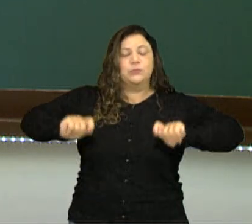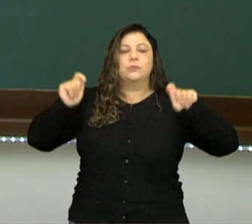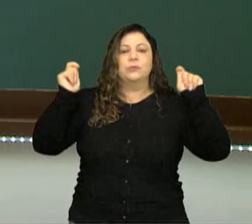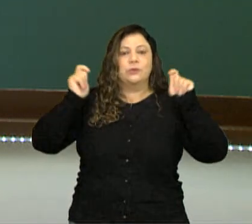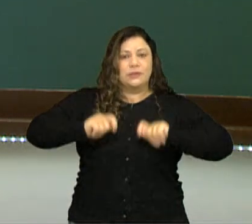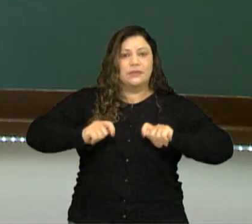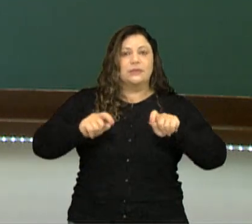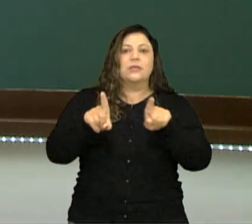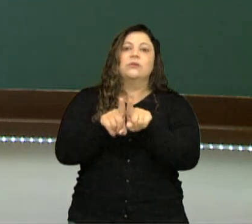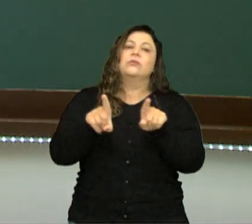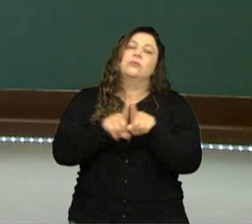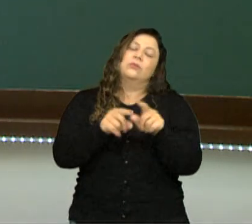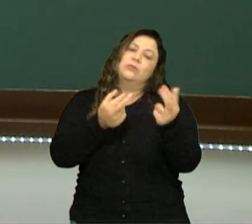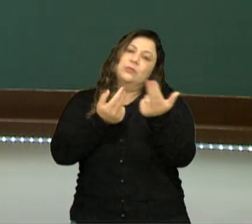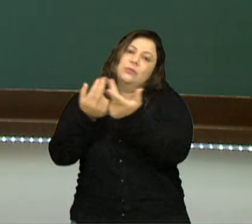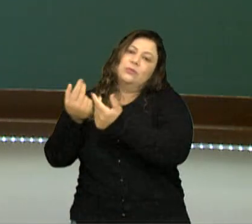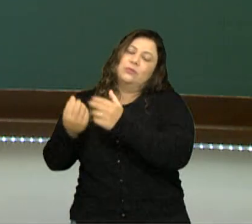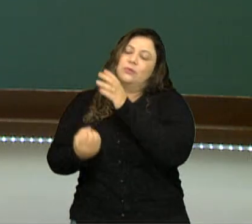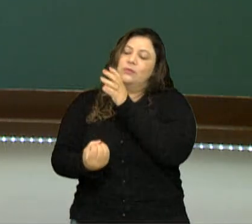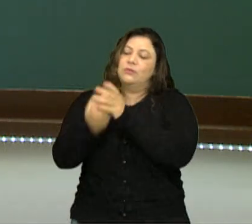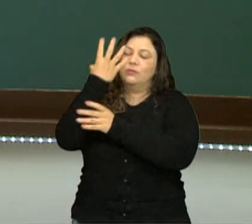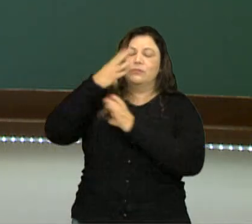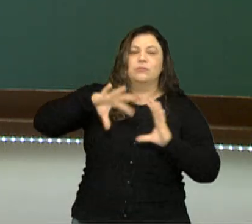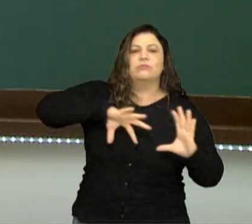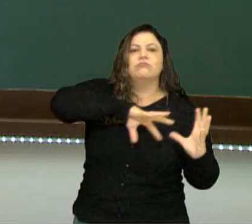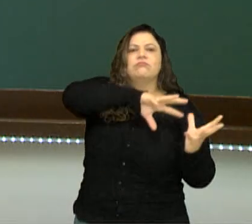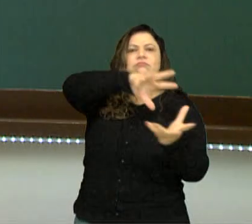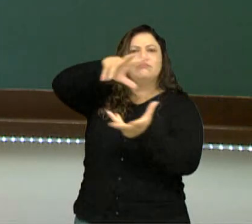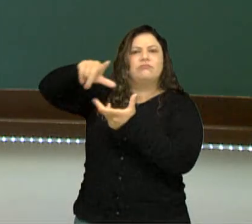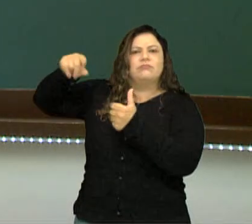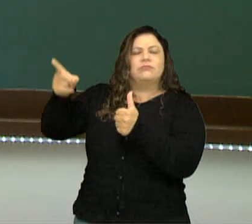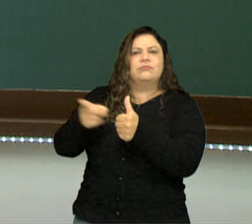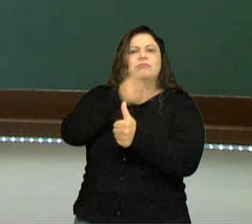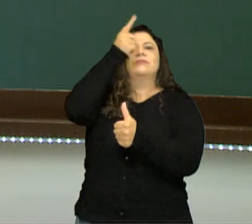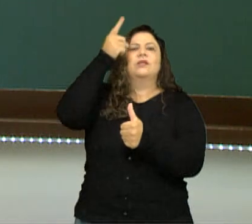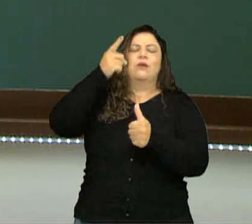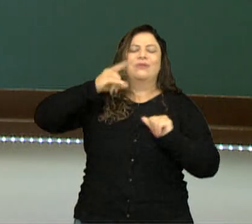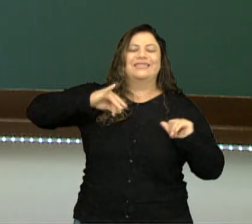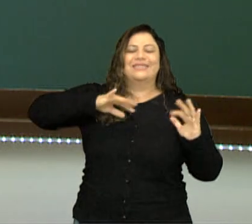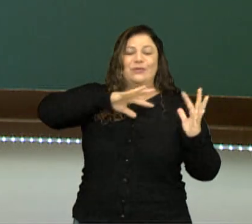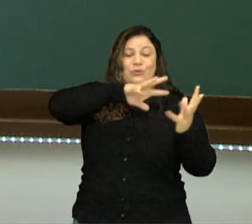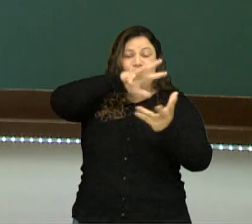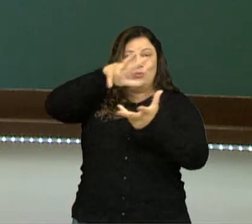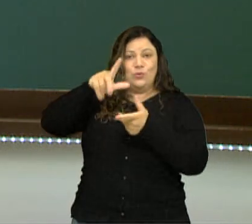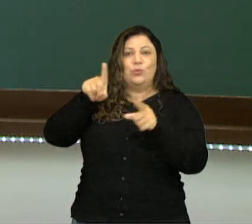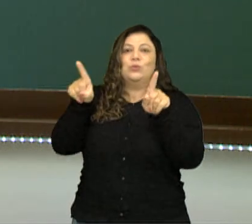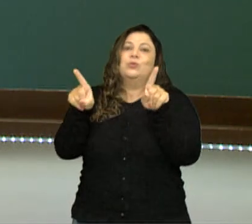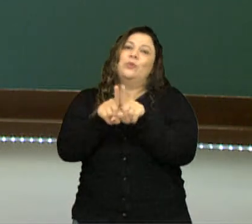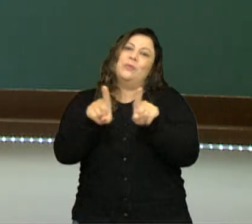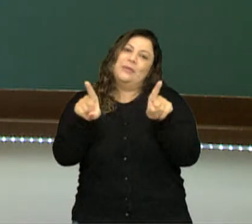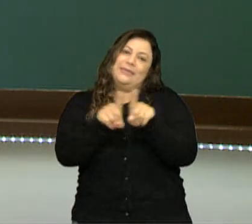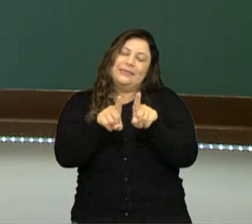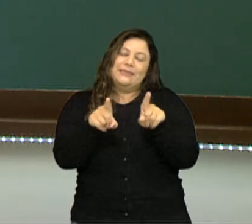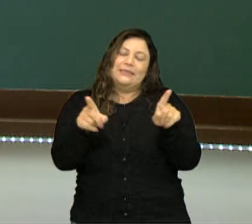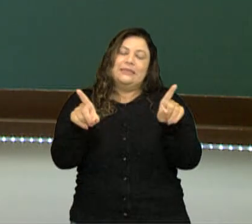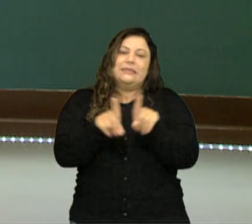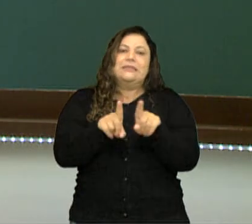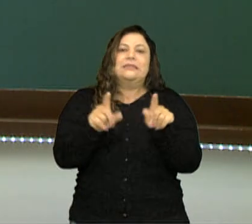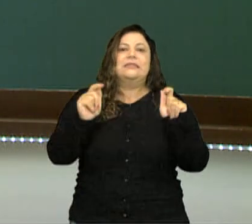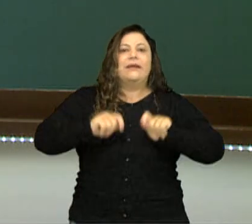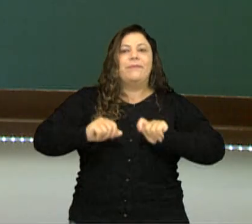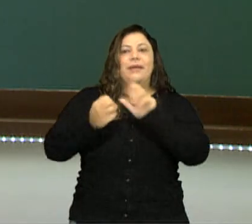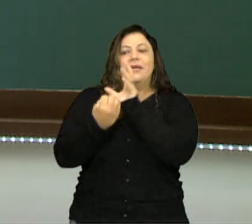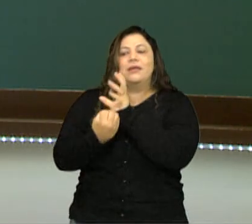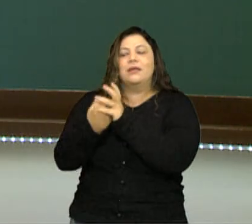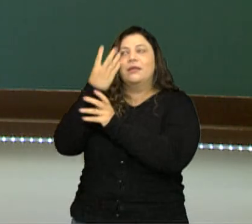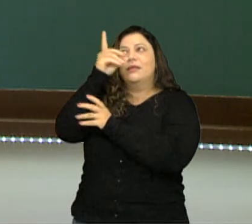potencial, como criação, né, como causa primeira do mundo, mas também como